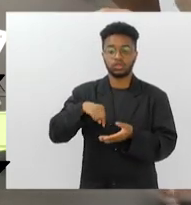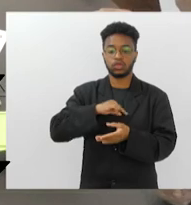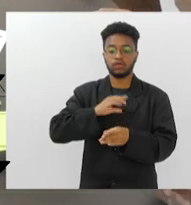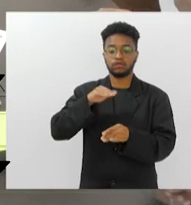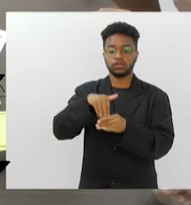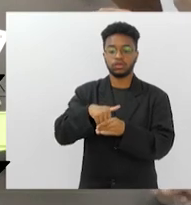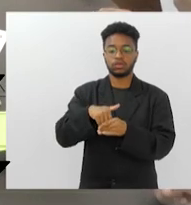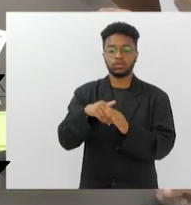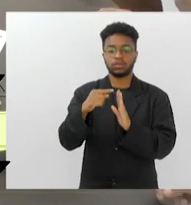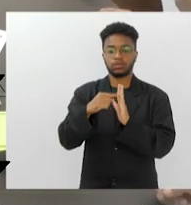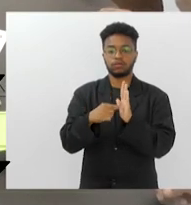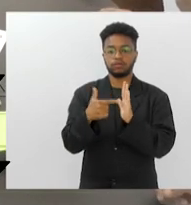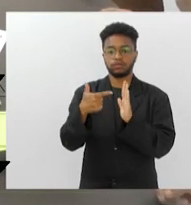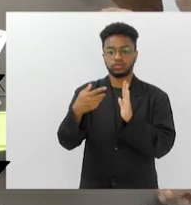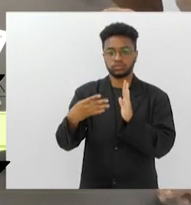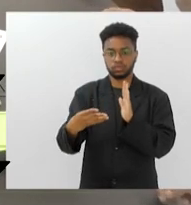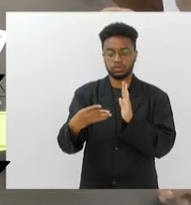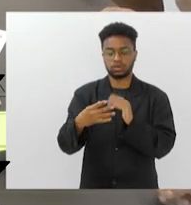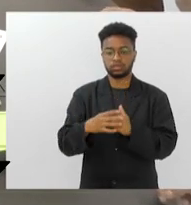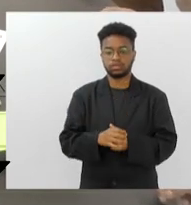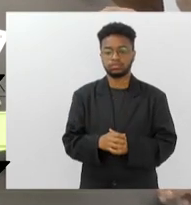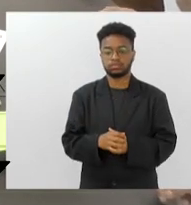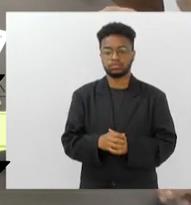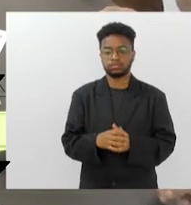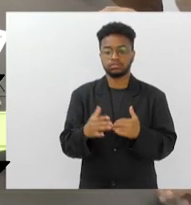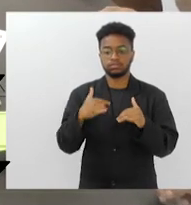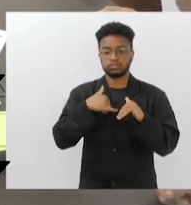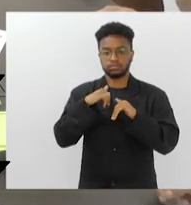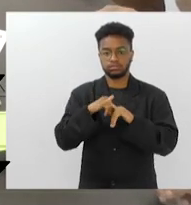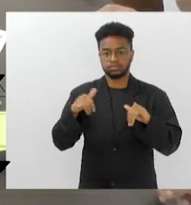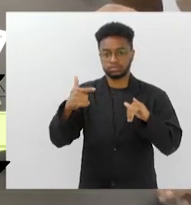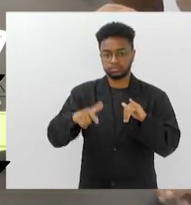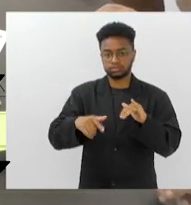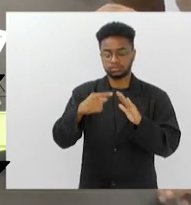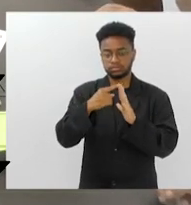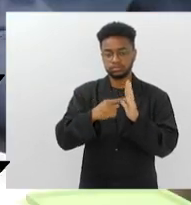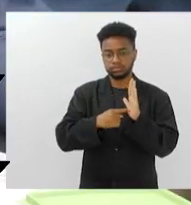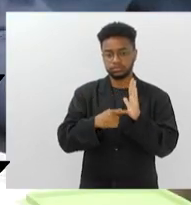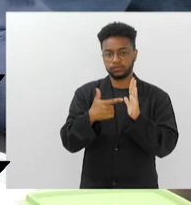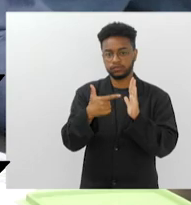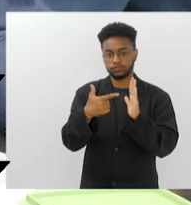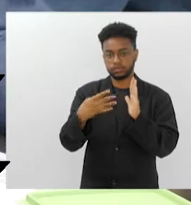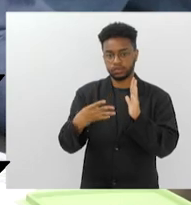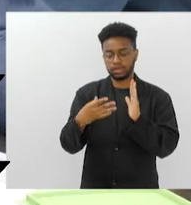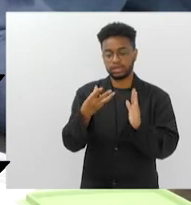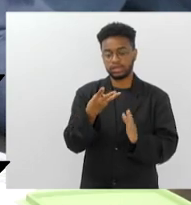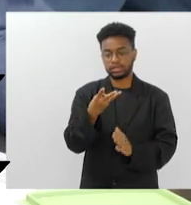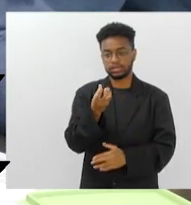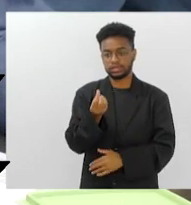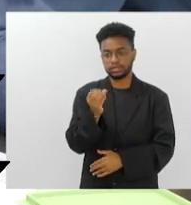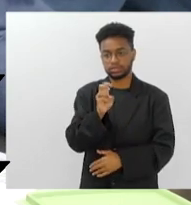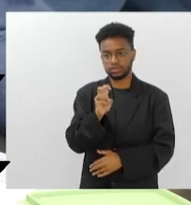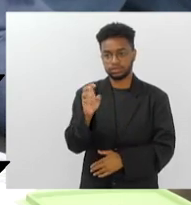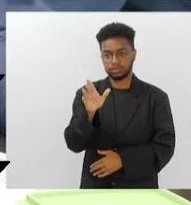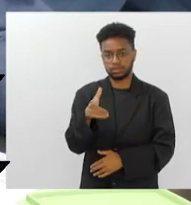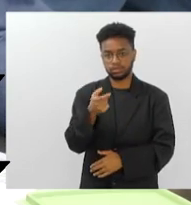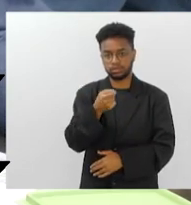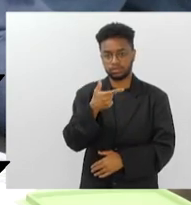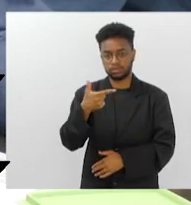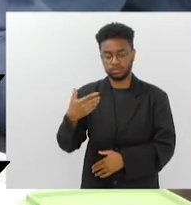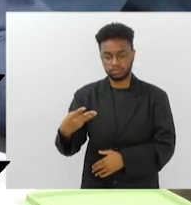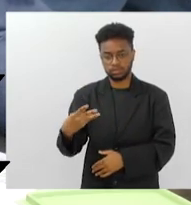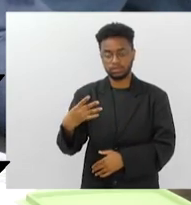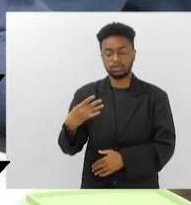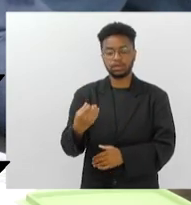24 esse já foi votado volto a anunciar o 24 da pauta para de lei 3655 de 24 de autoria da deputada elca